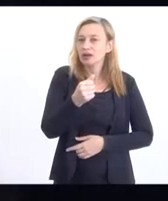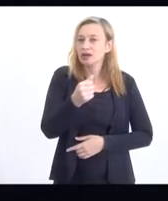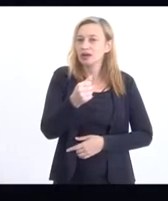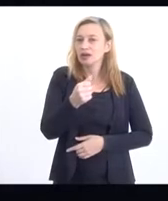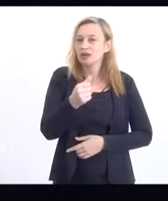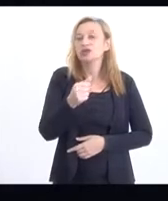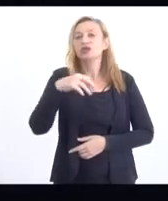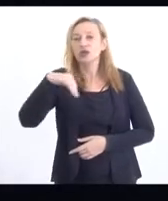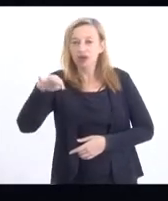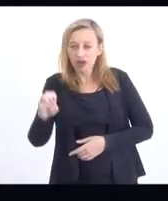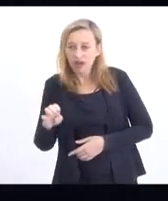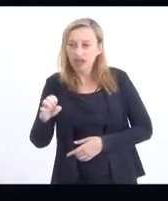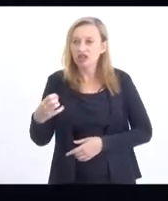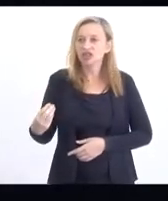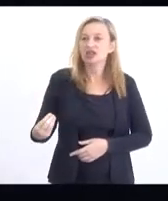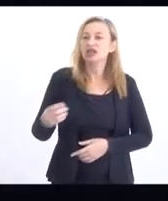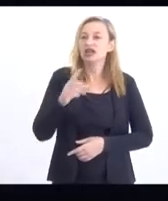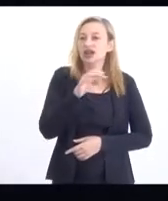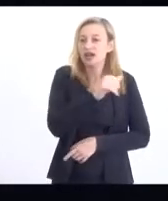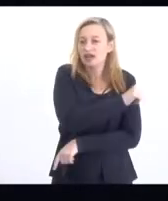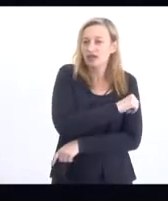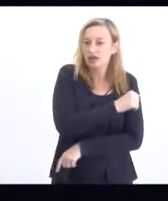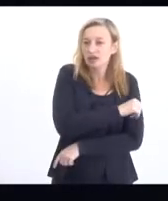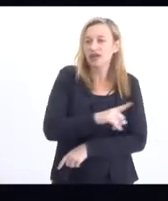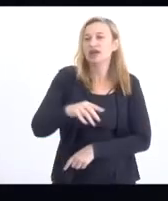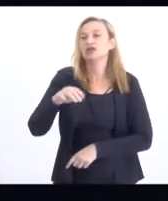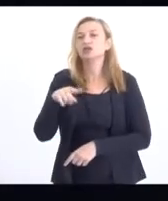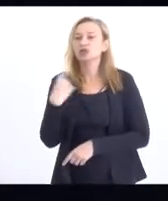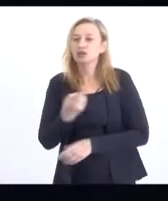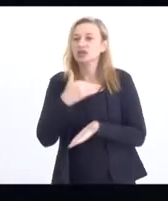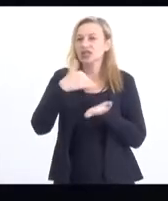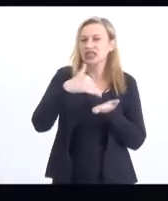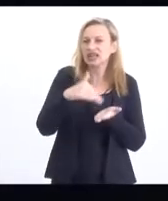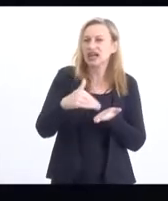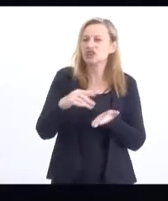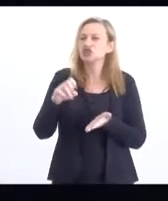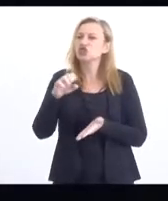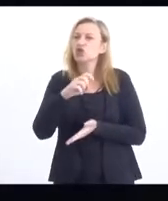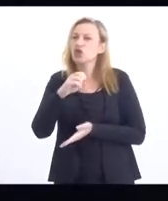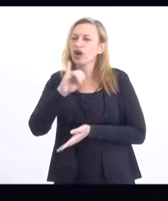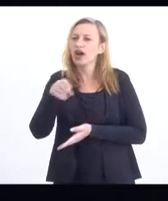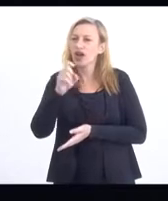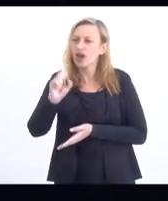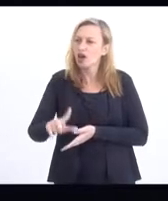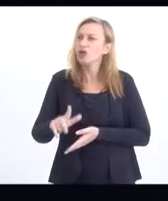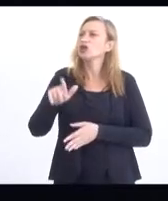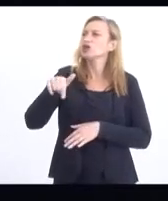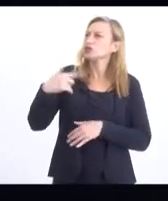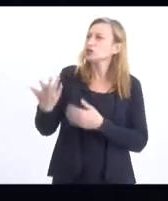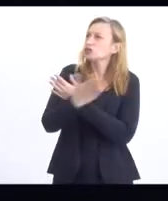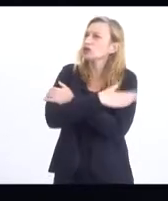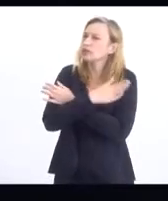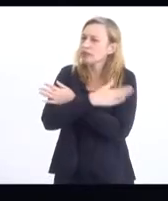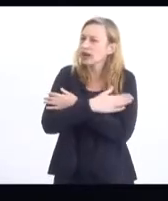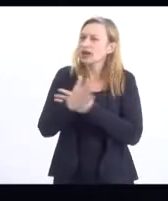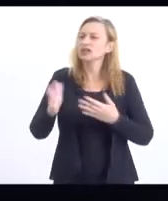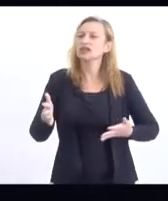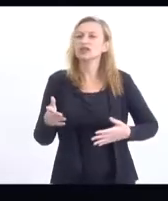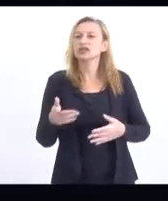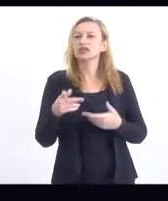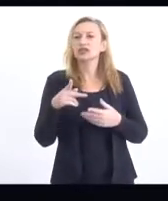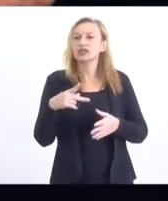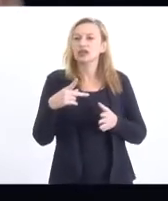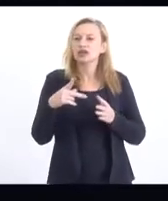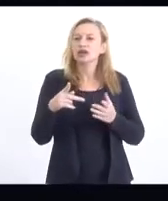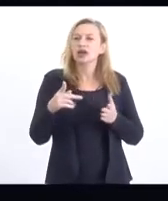do Noroeste. Está aqui o enfermeiro Joel, que é nosso secretário. Está outros presidentes aqui, trago o nosso abraço. Nós estamos lá brigando numa